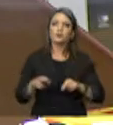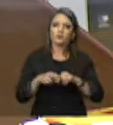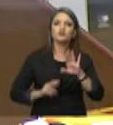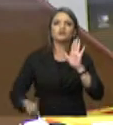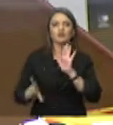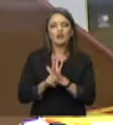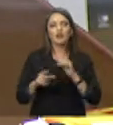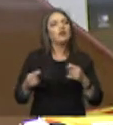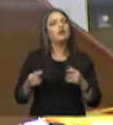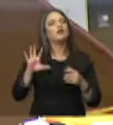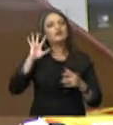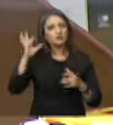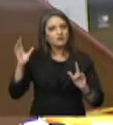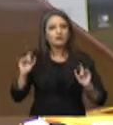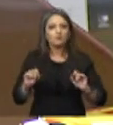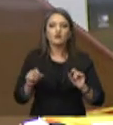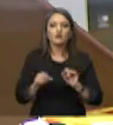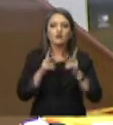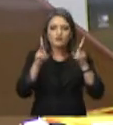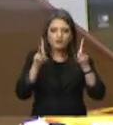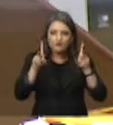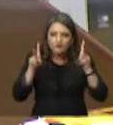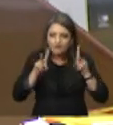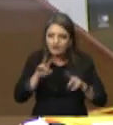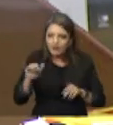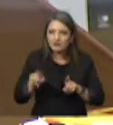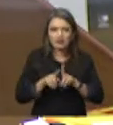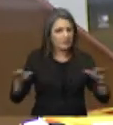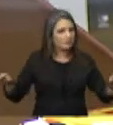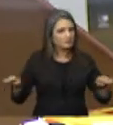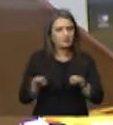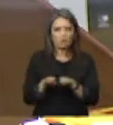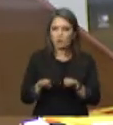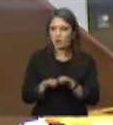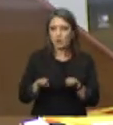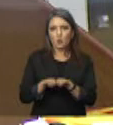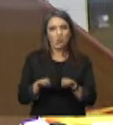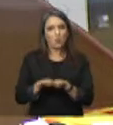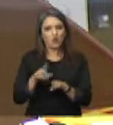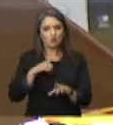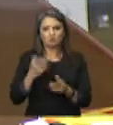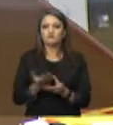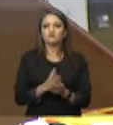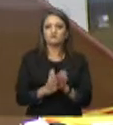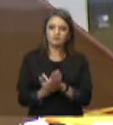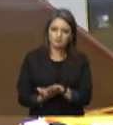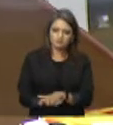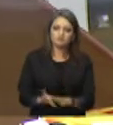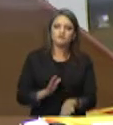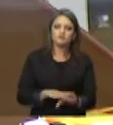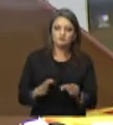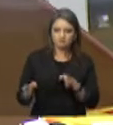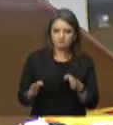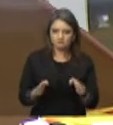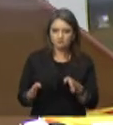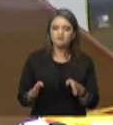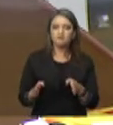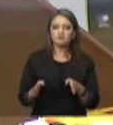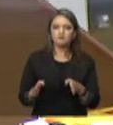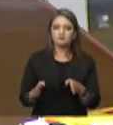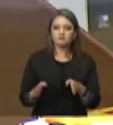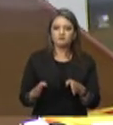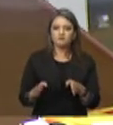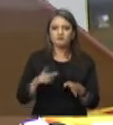resolveu modificar sistemática da prescrição das ações de improbidade é que parando praticamente Essas são as ações penais e criando